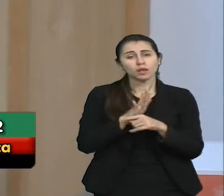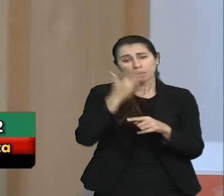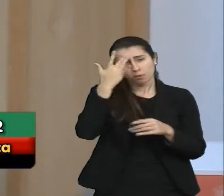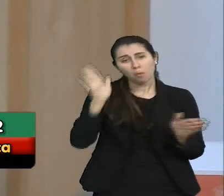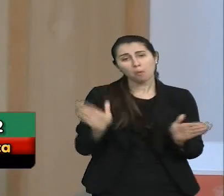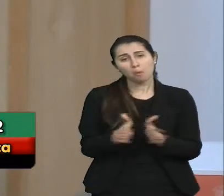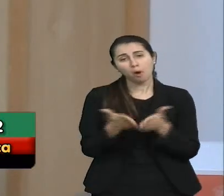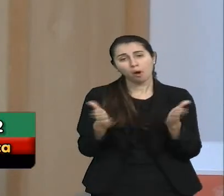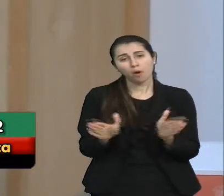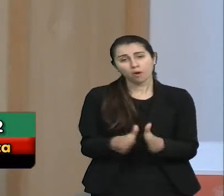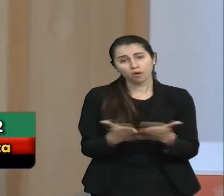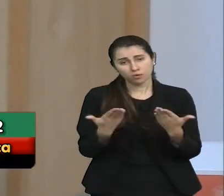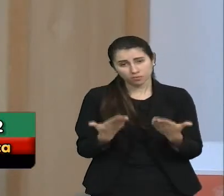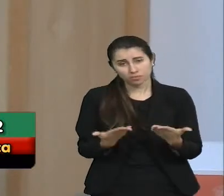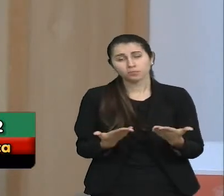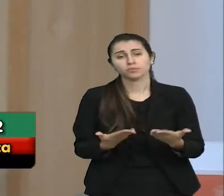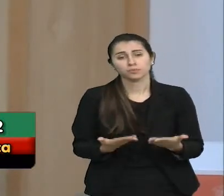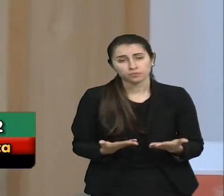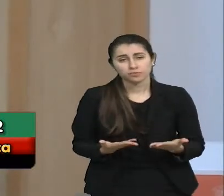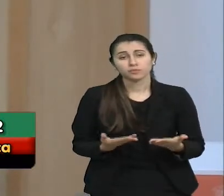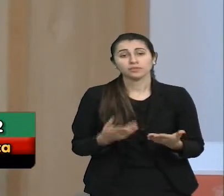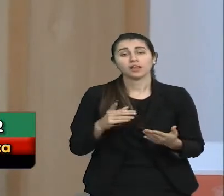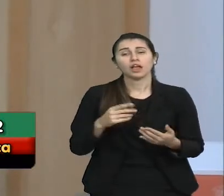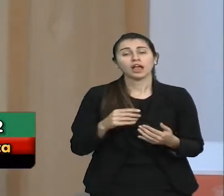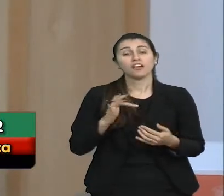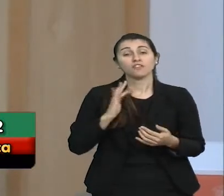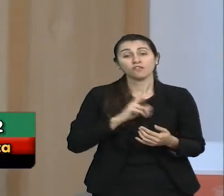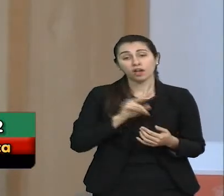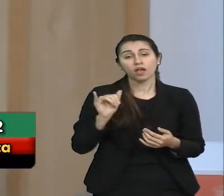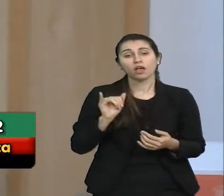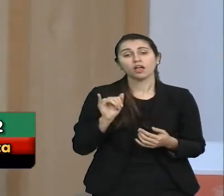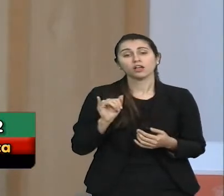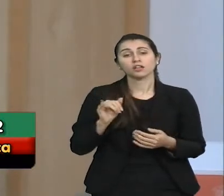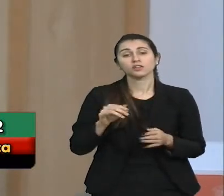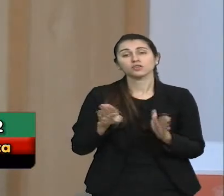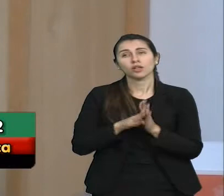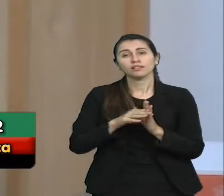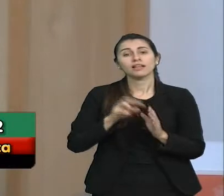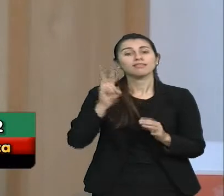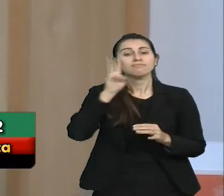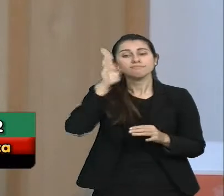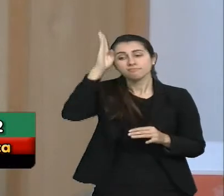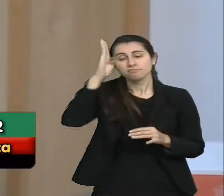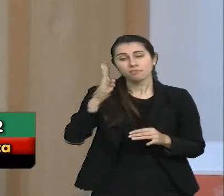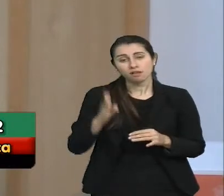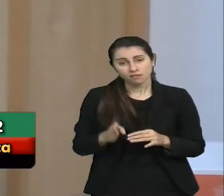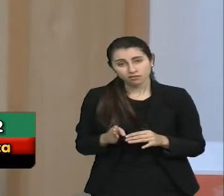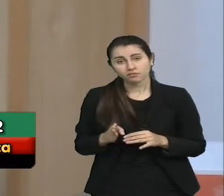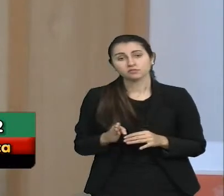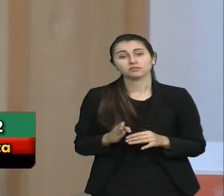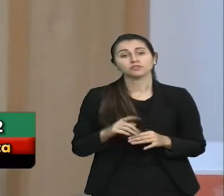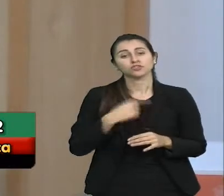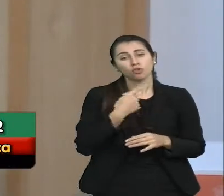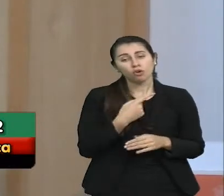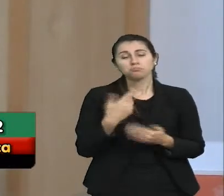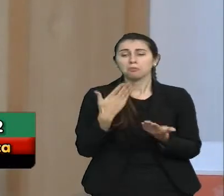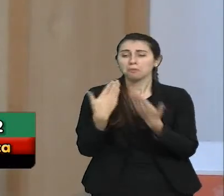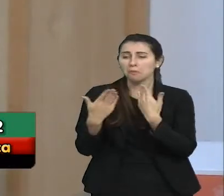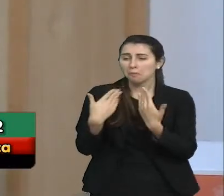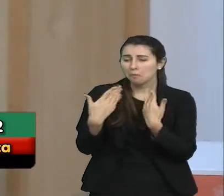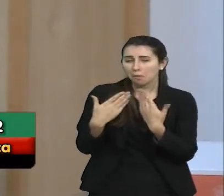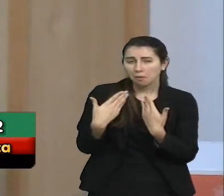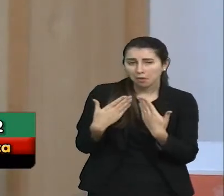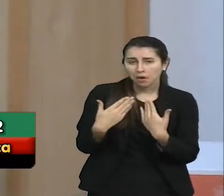toda a primeira terça-feira do mês para iniciarmos os diálogos sobre a população em situação de rua. E dela prosperou a semana da